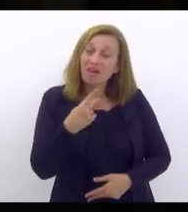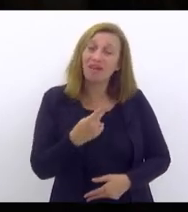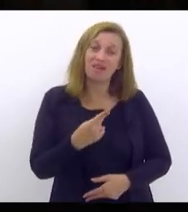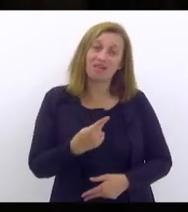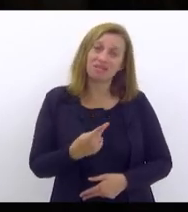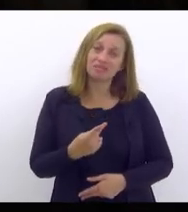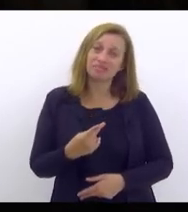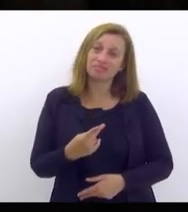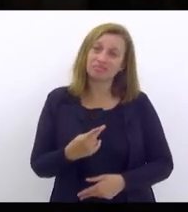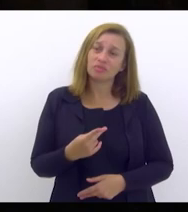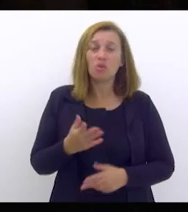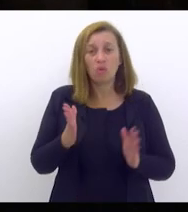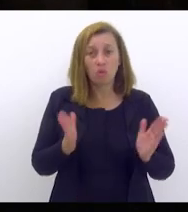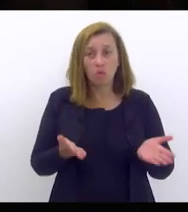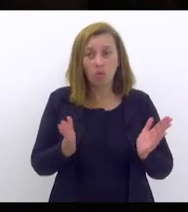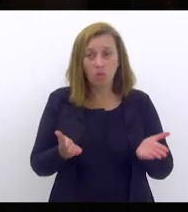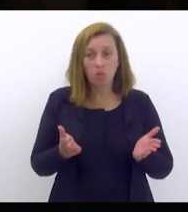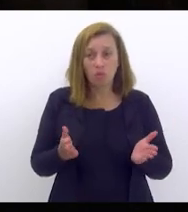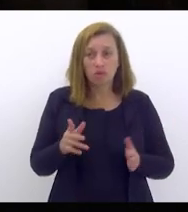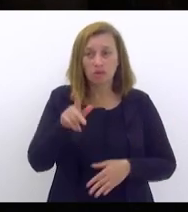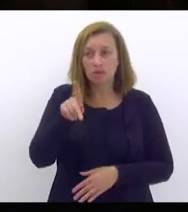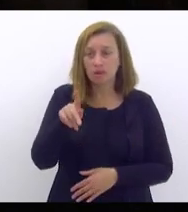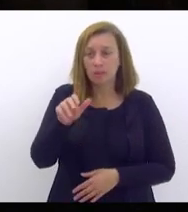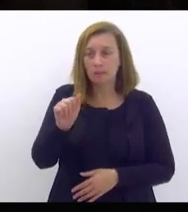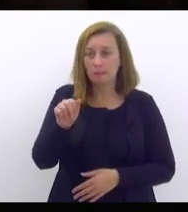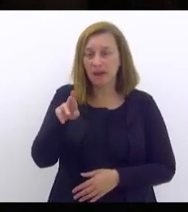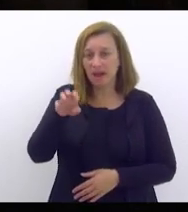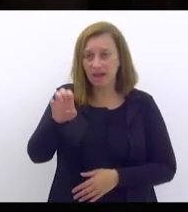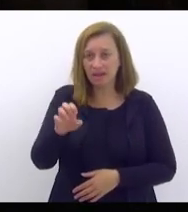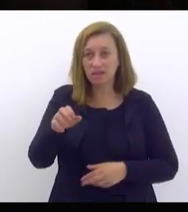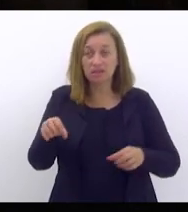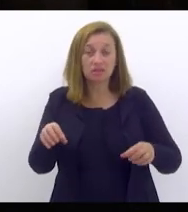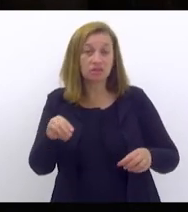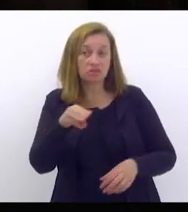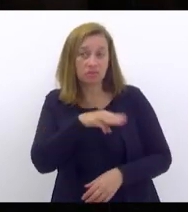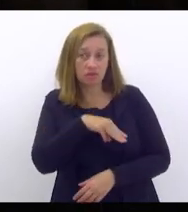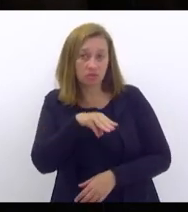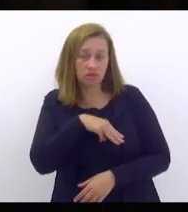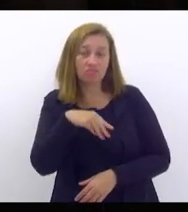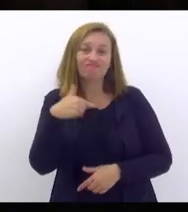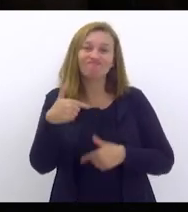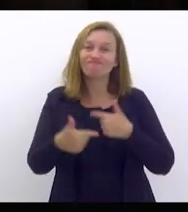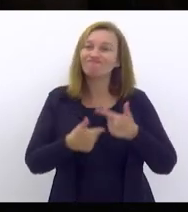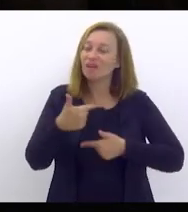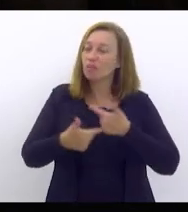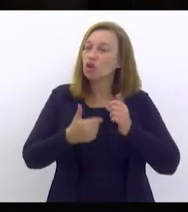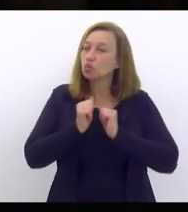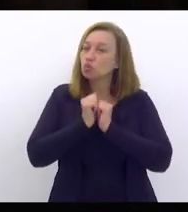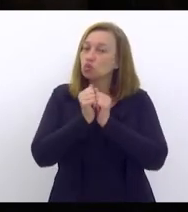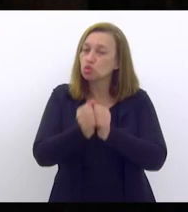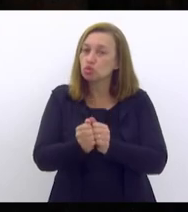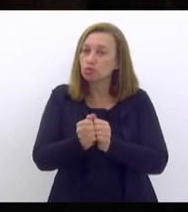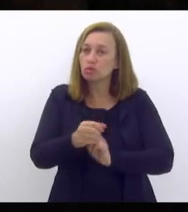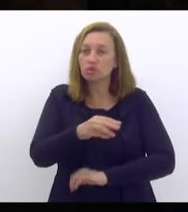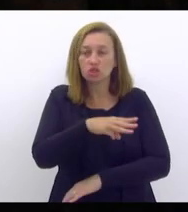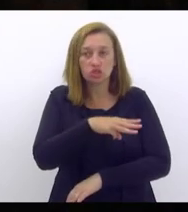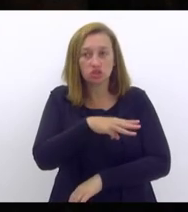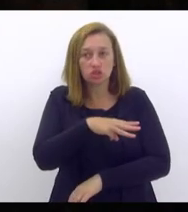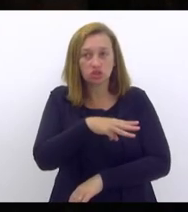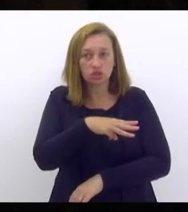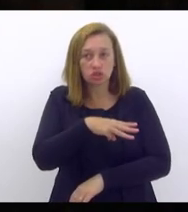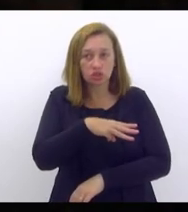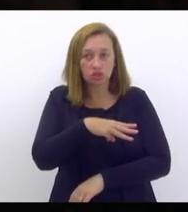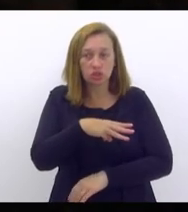que estivemos hoje no Parque de Madureira, trabalhando exatamente junto ao Ministério da